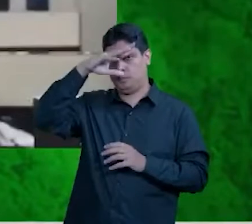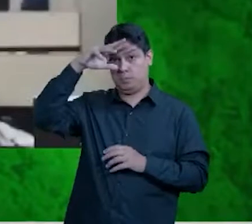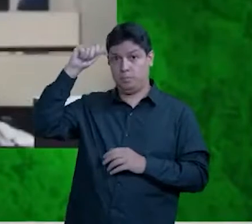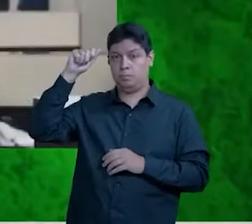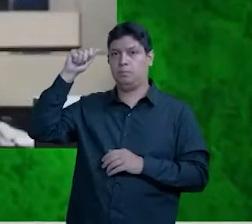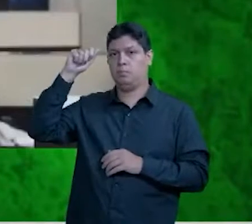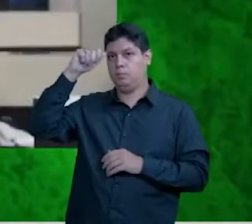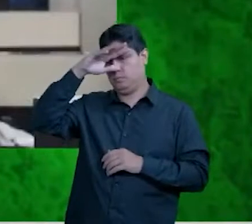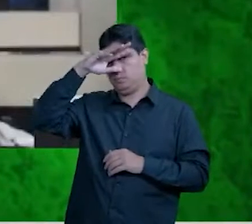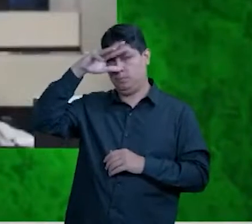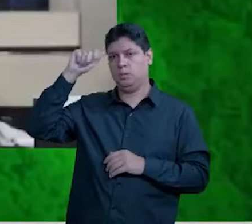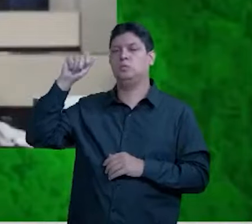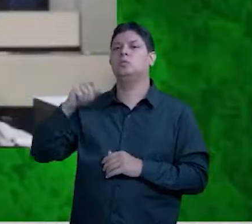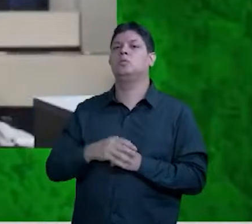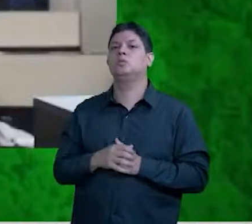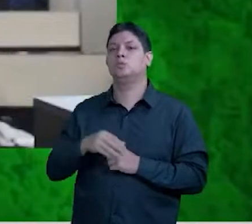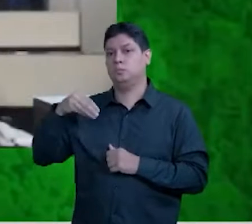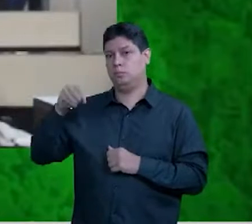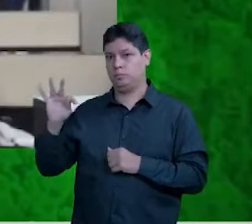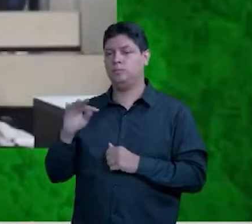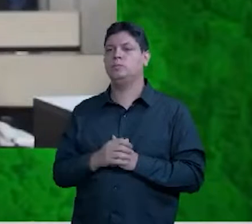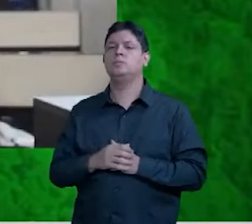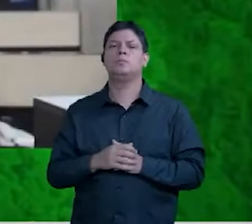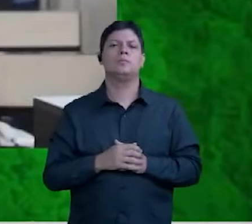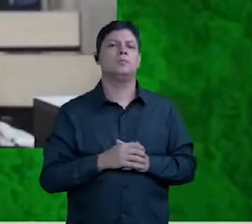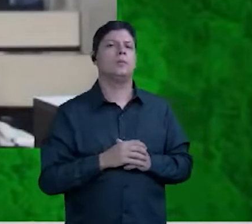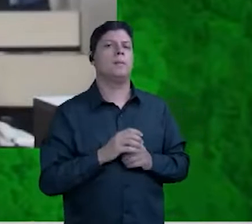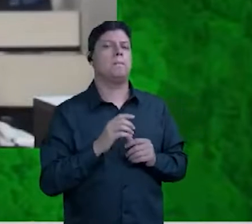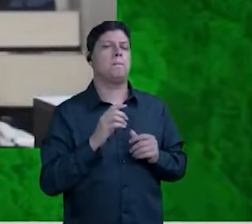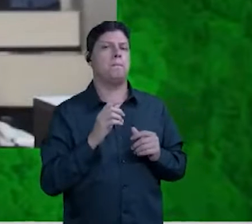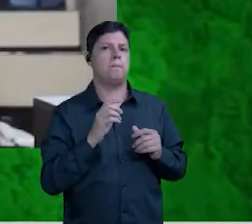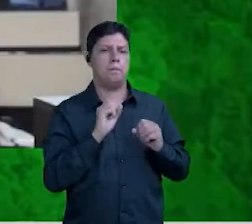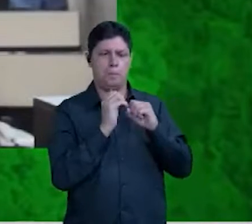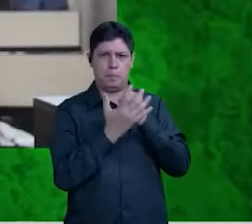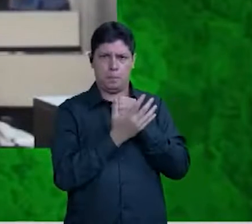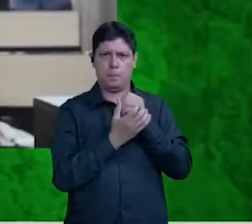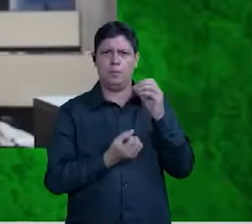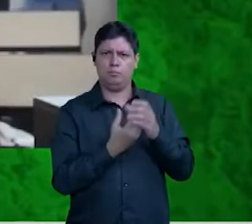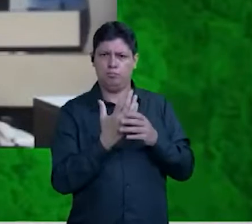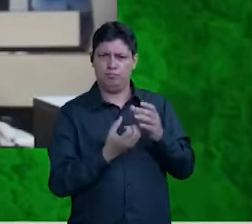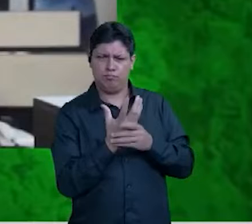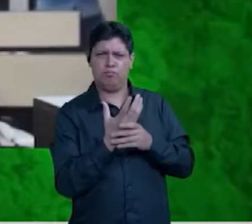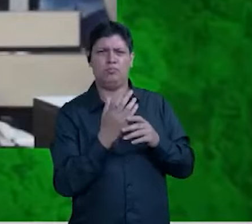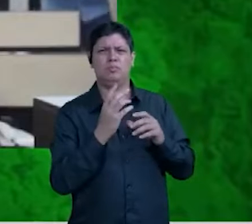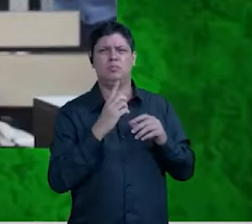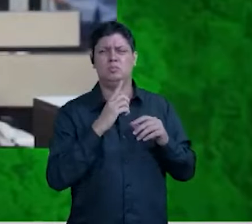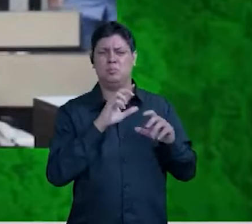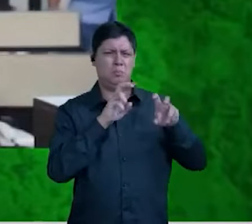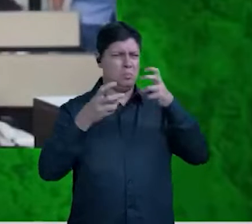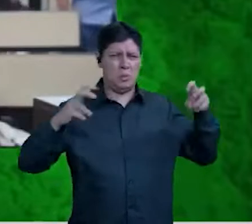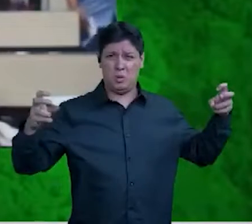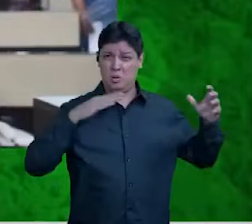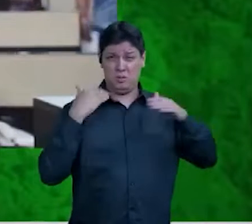Candidata, a pandemia da Covid-19 provocou centenas de milhares de mortes no país e levantou uma tensão em relação a crises sanitárias. A minha pergunta